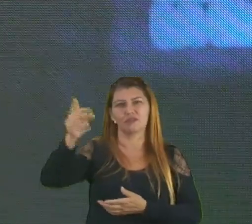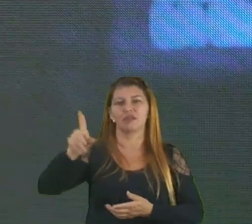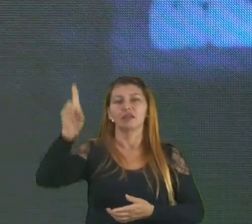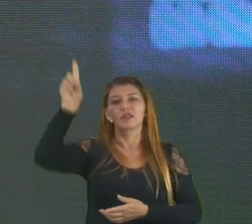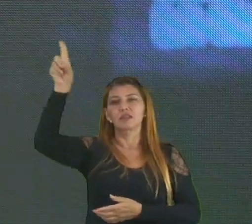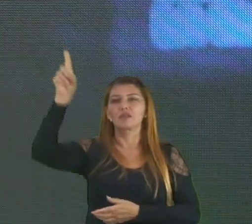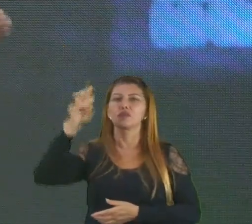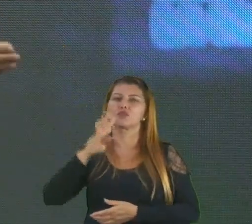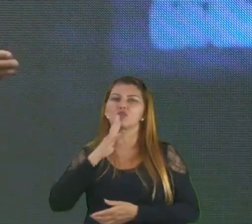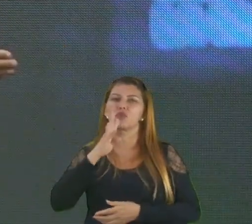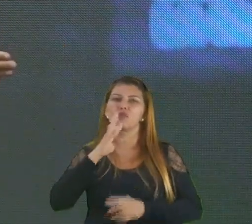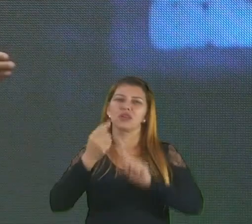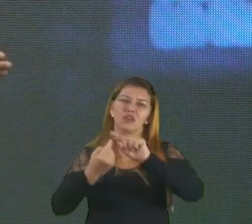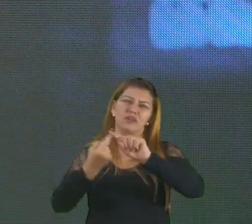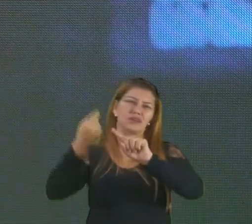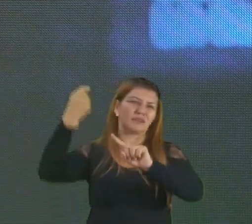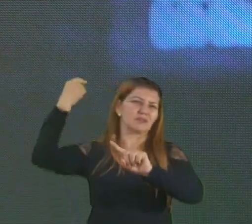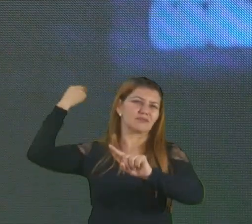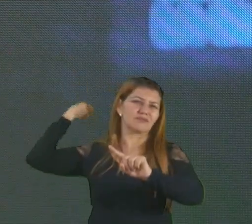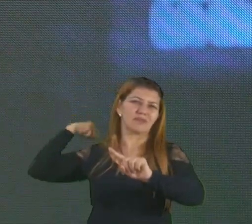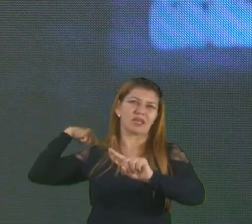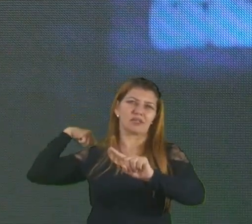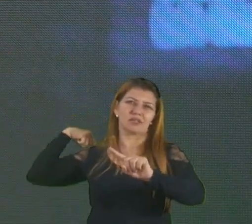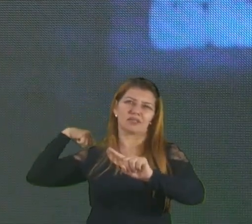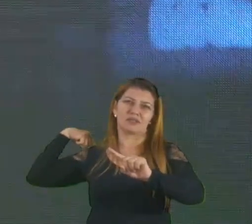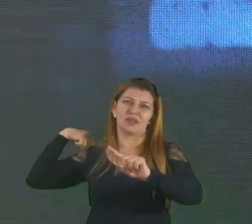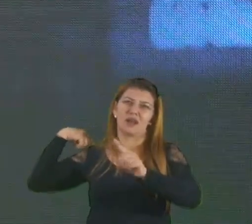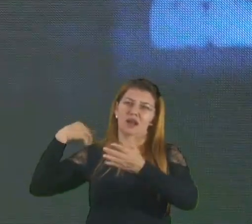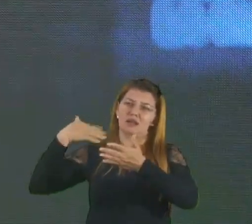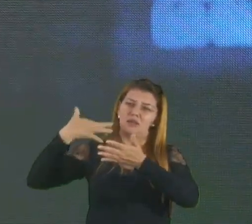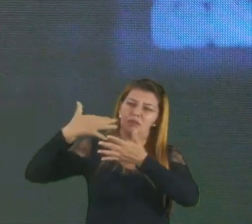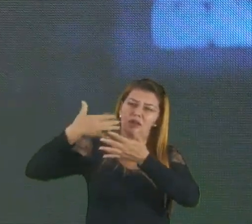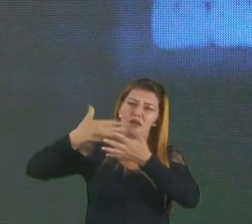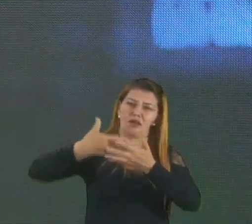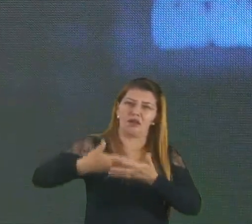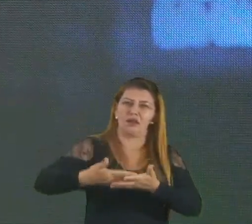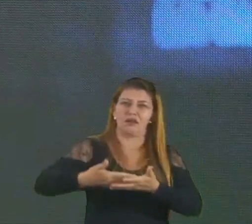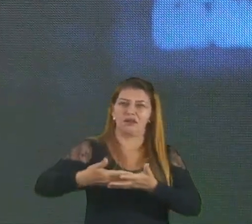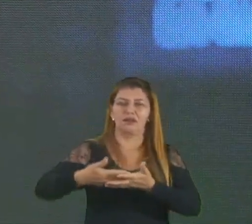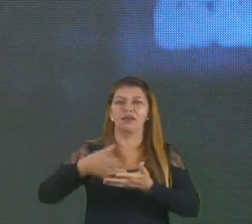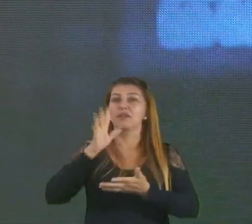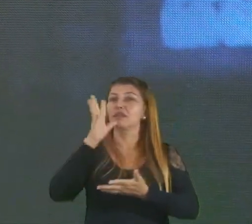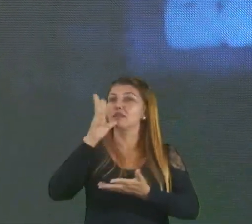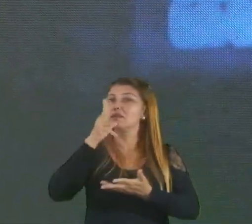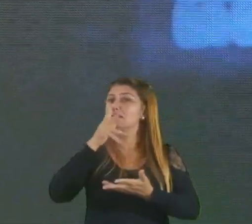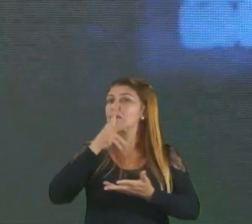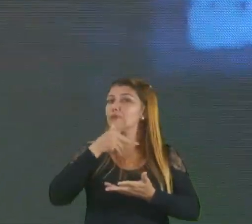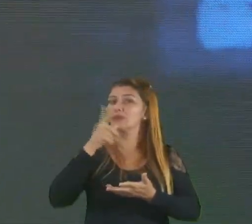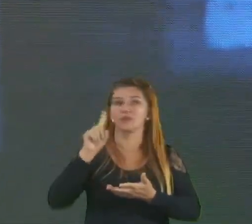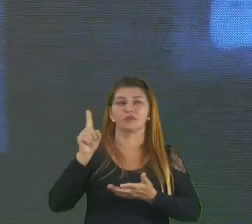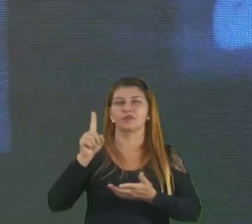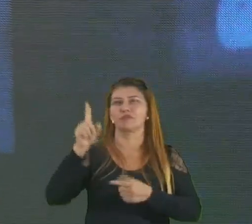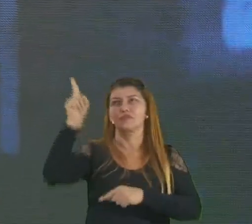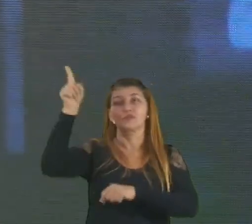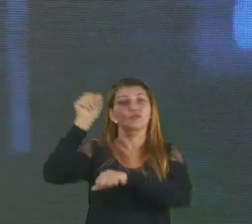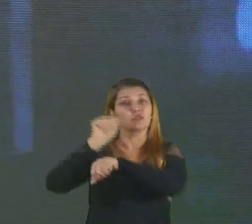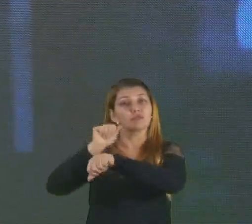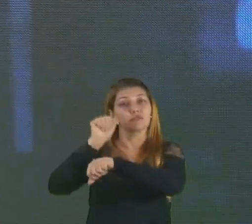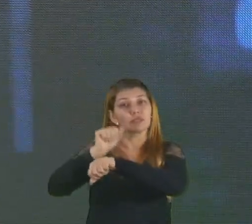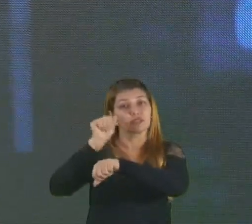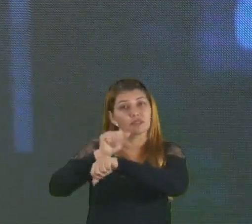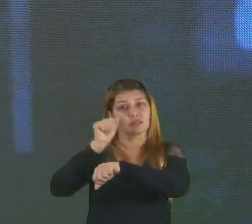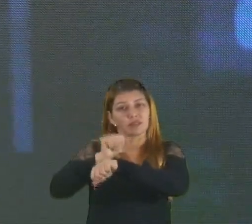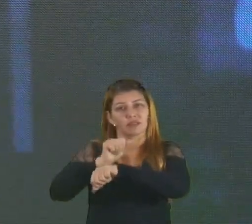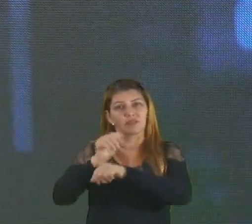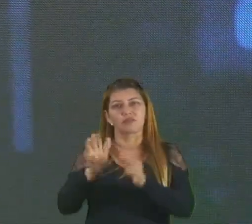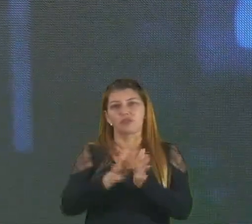história antes dela começar. Ele não está demorando, Ele está esperando, porque a